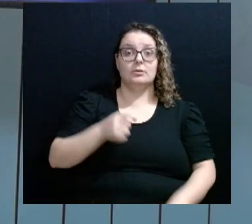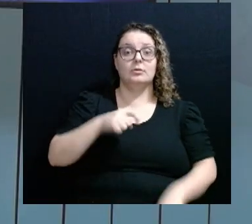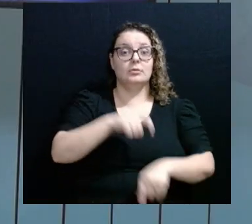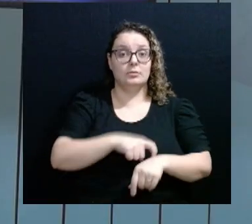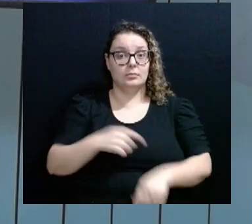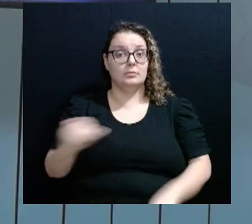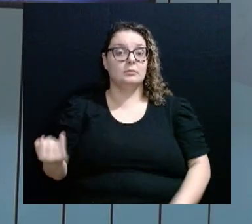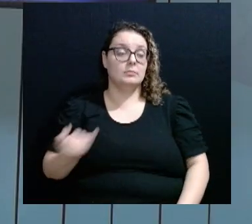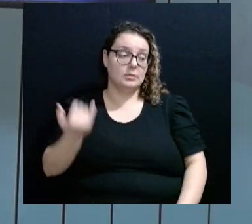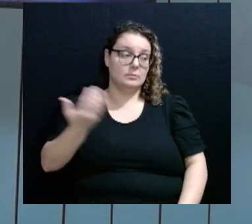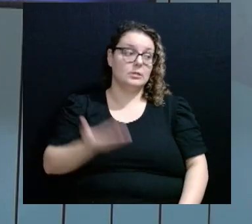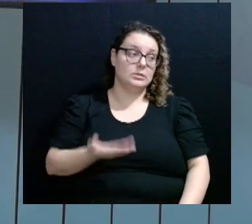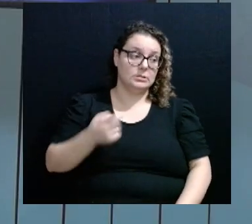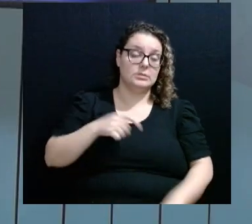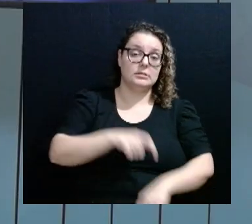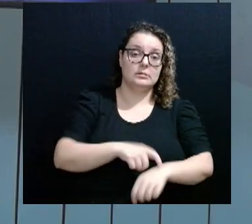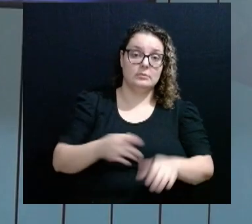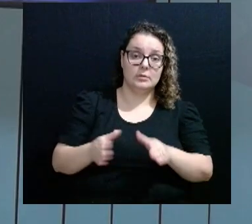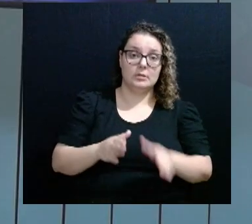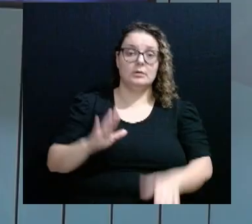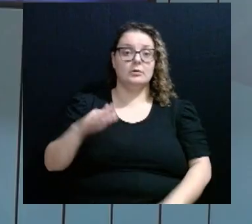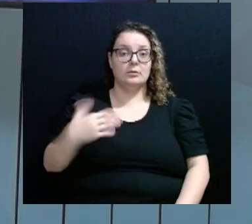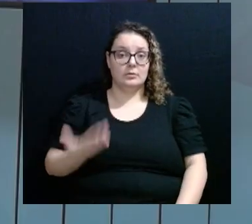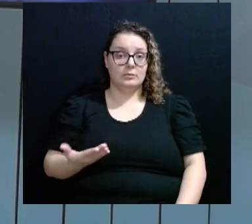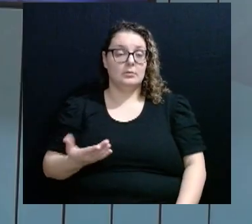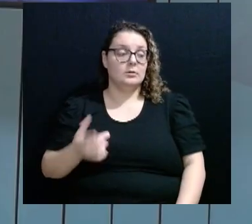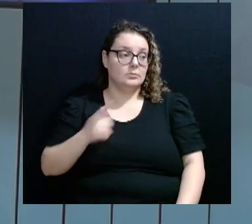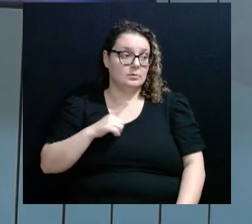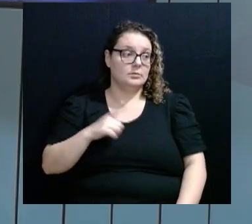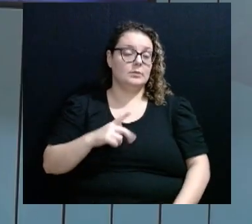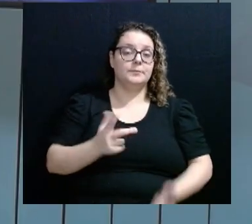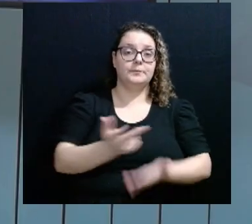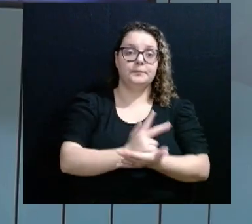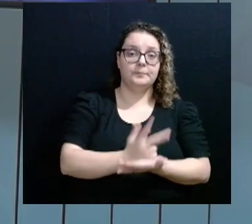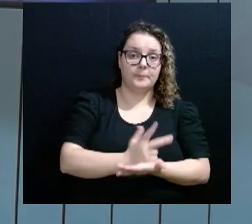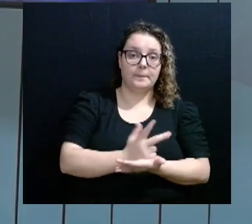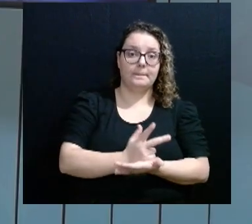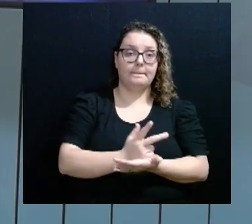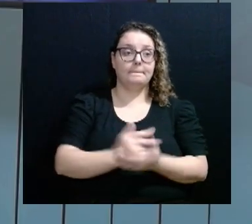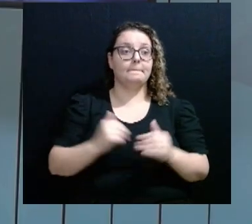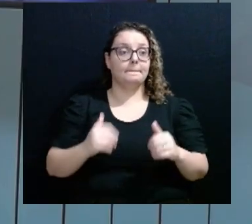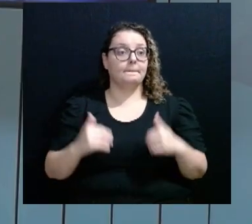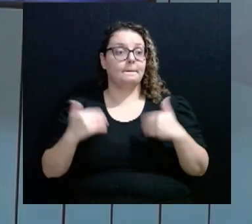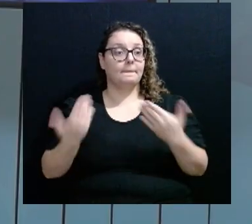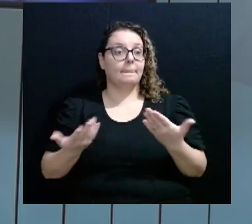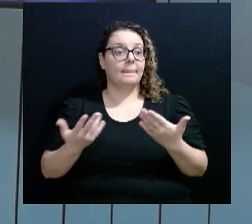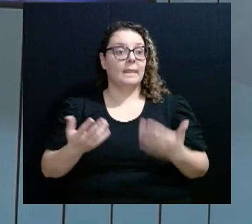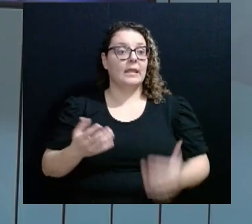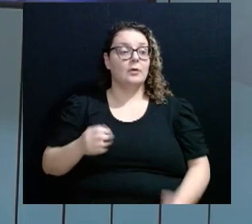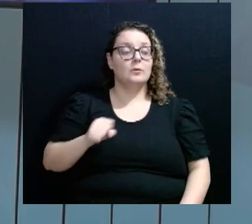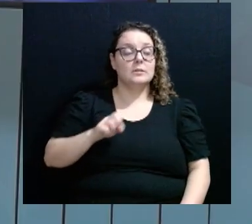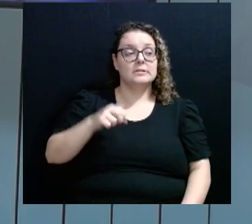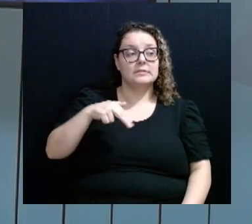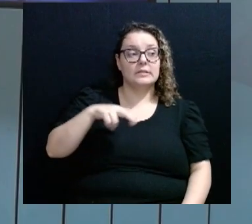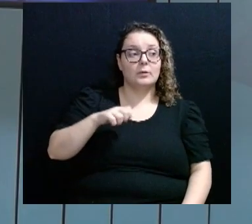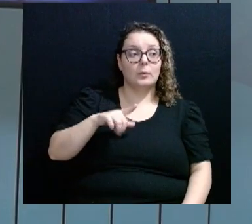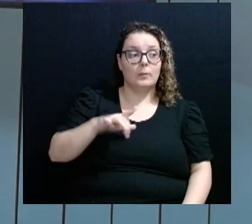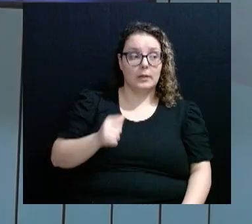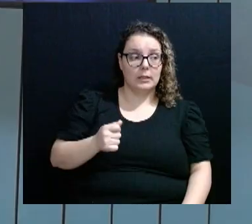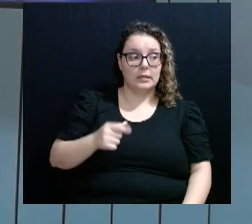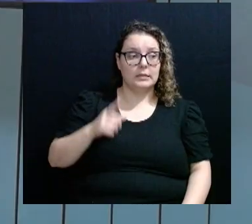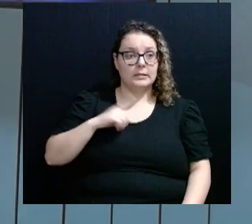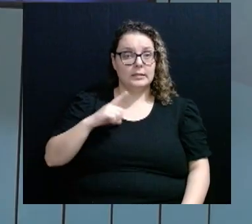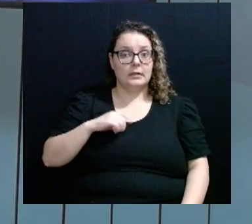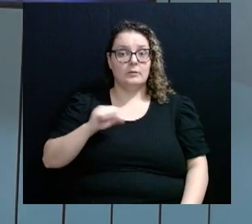né, o tempo ele é crucial, né, nesse momento, quando a pessoa ela está tendo essa convulsão. Qual é a sequela, né,